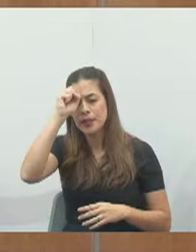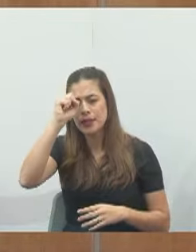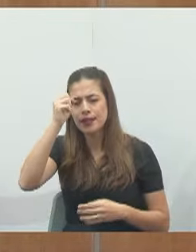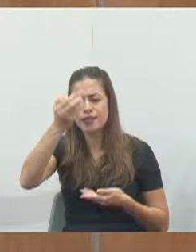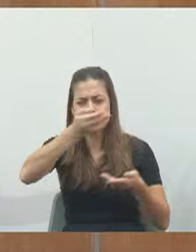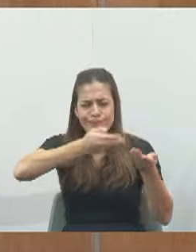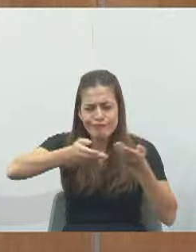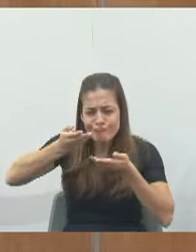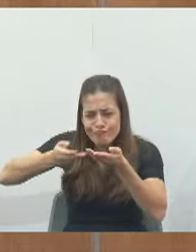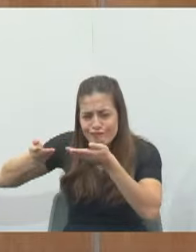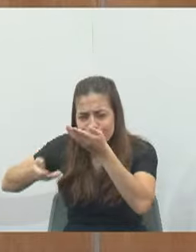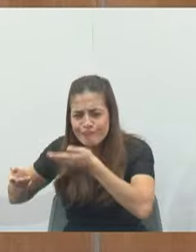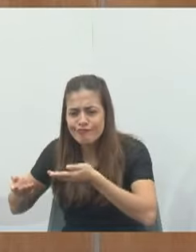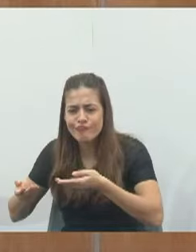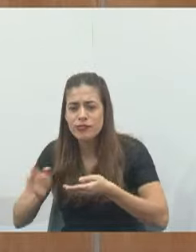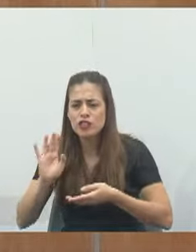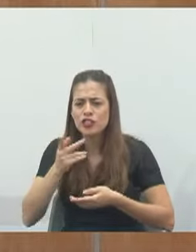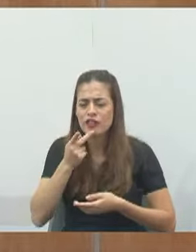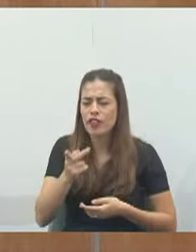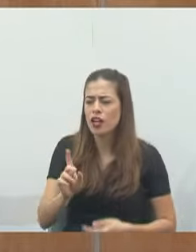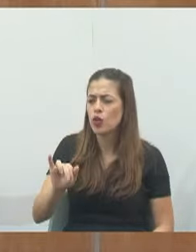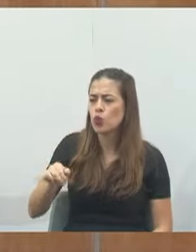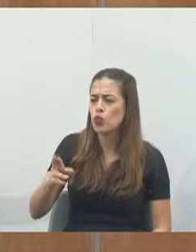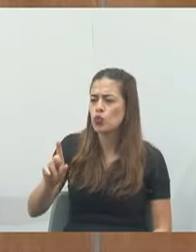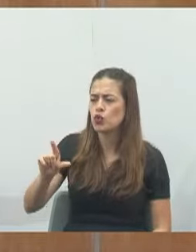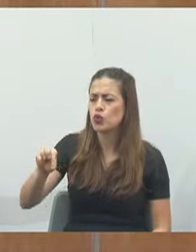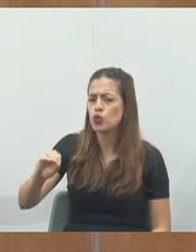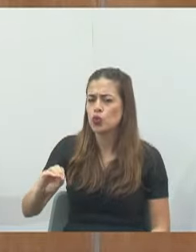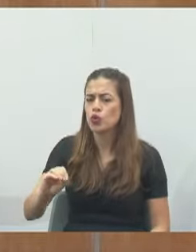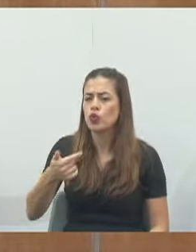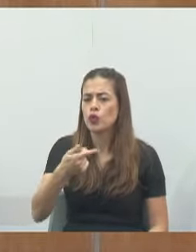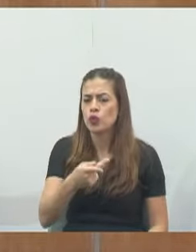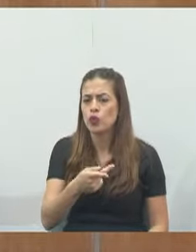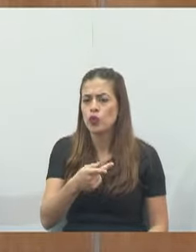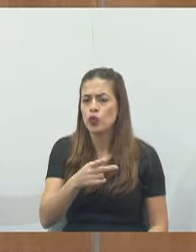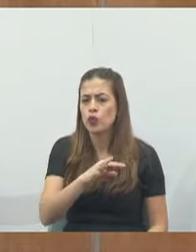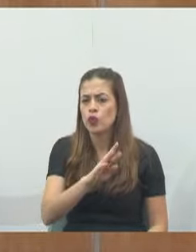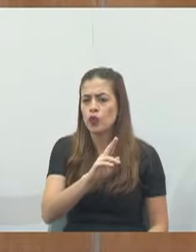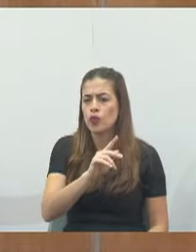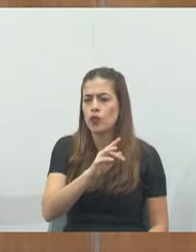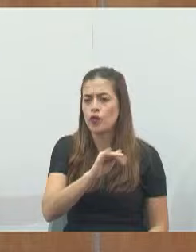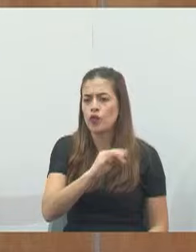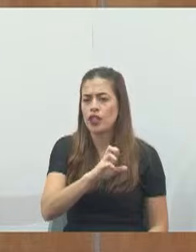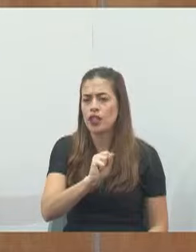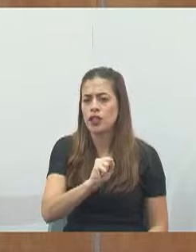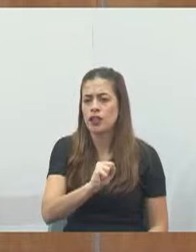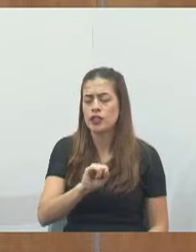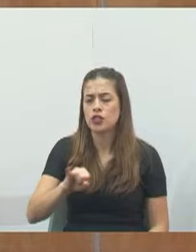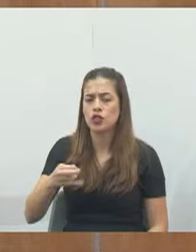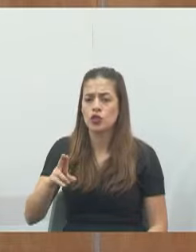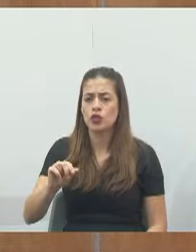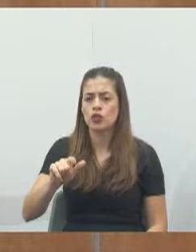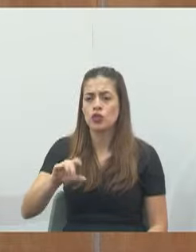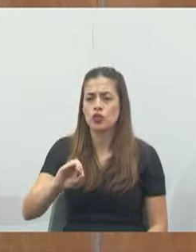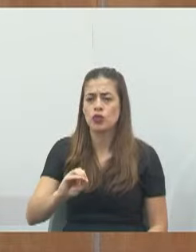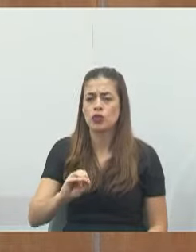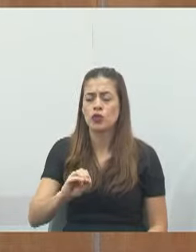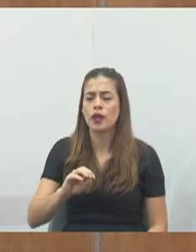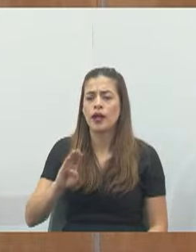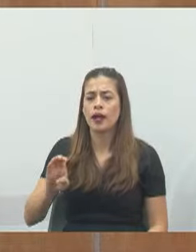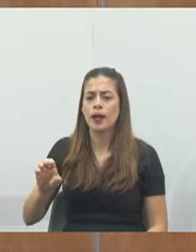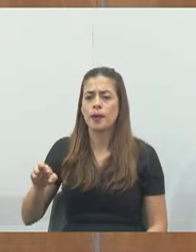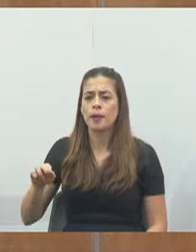Né? Eu cito aqui, já citei o Júlio, retomo o nome dele, o Freitas, o Júlio Cabala, Berdinaski, eu tenho